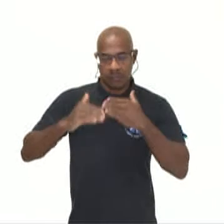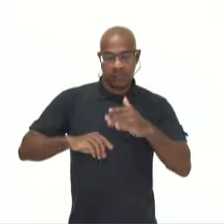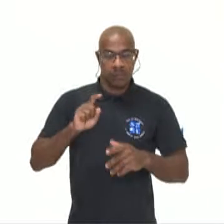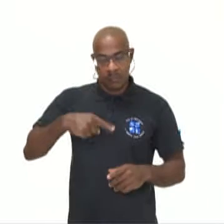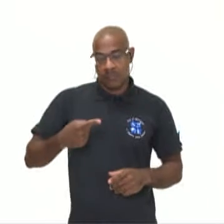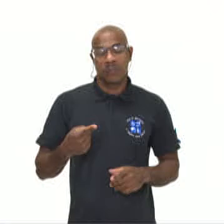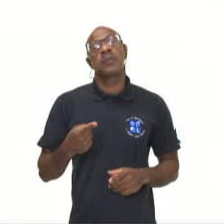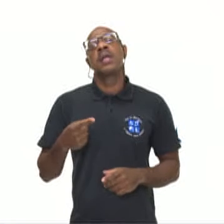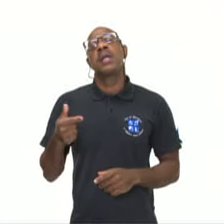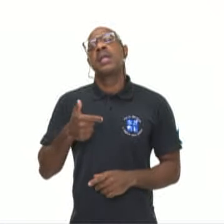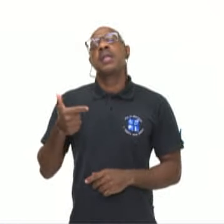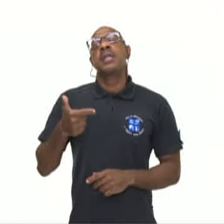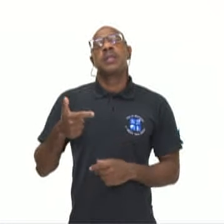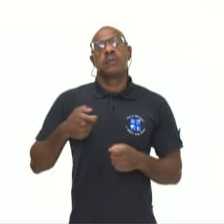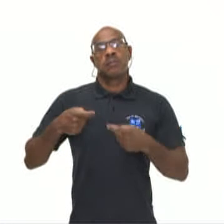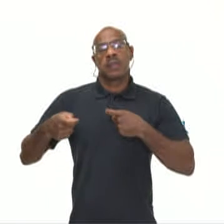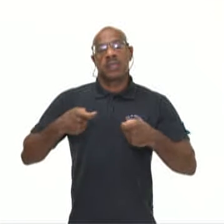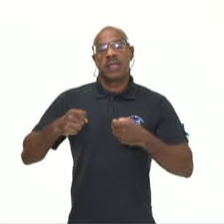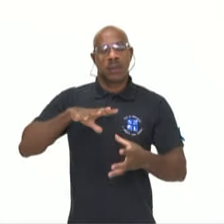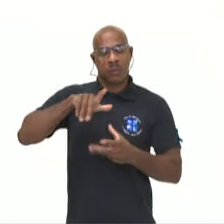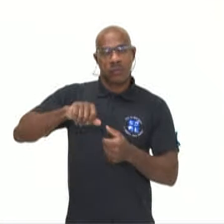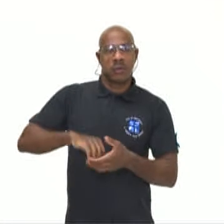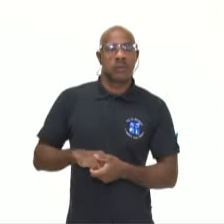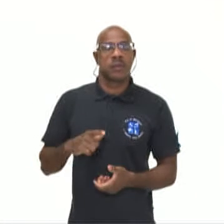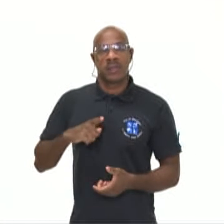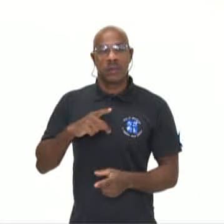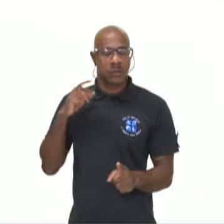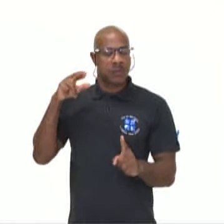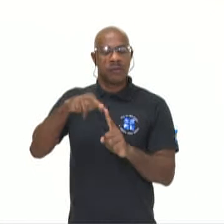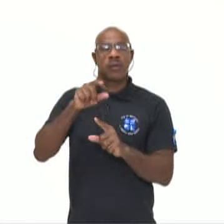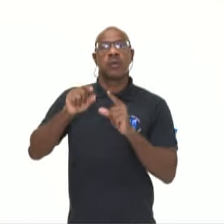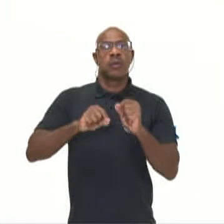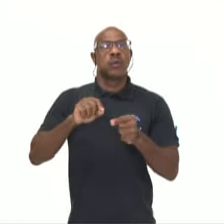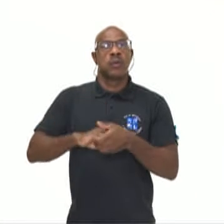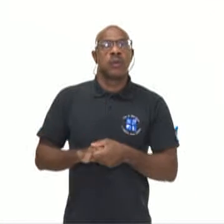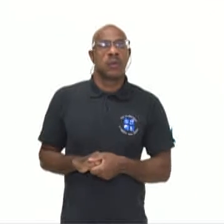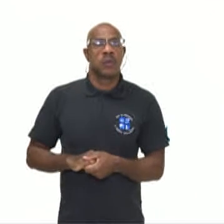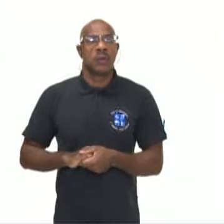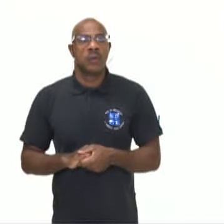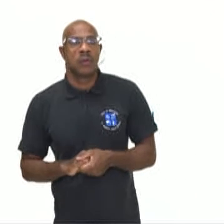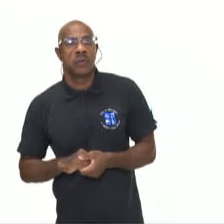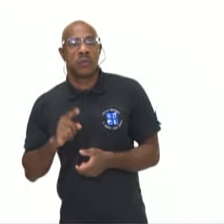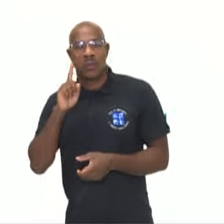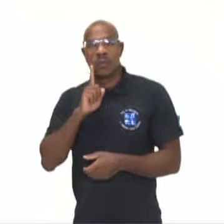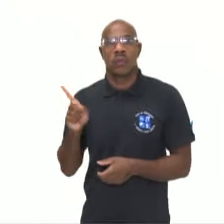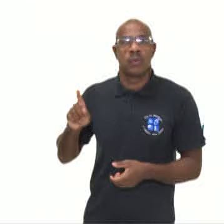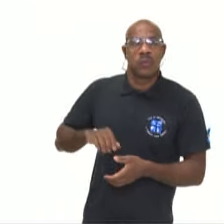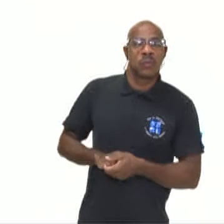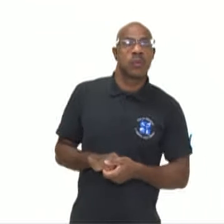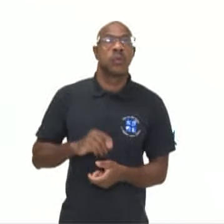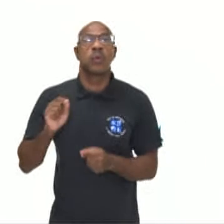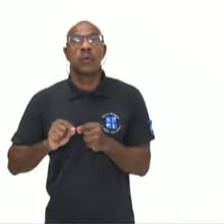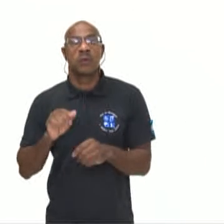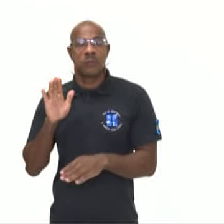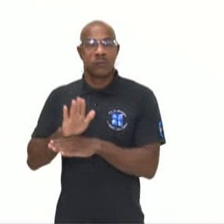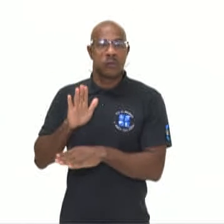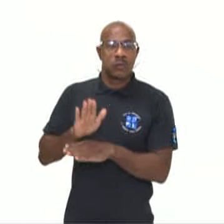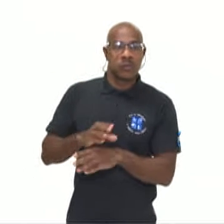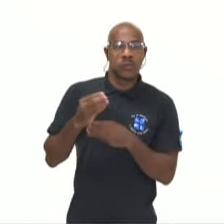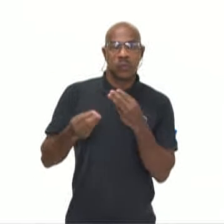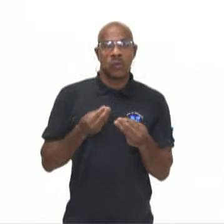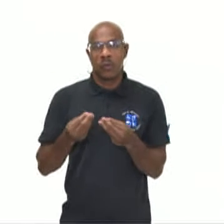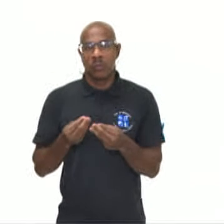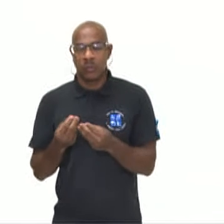Mundial, tendo como importante referência o keynesianismo, com o intuito de reverter os